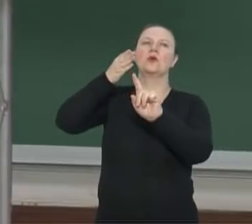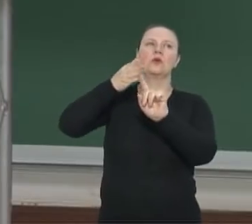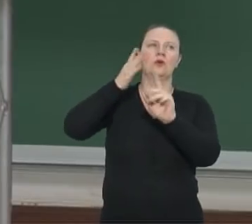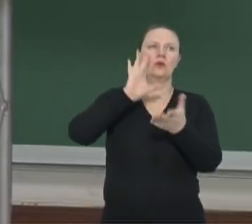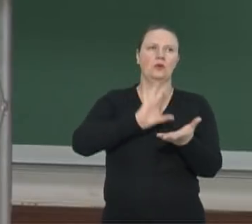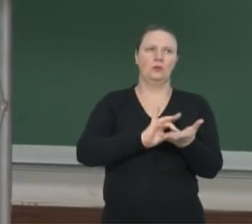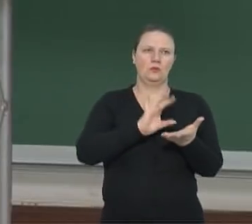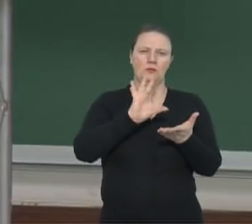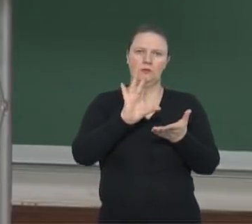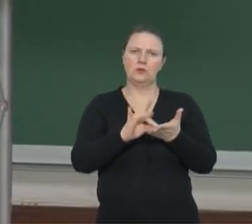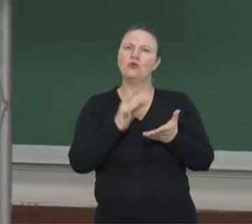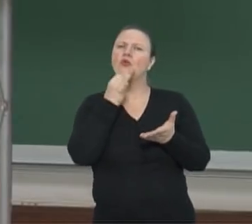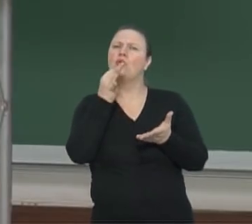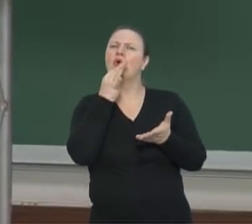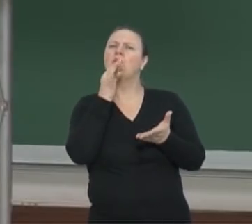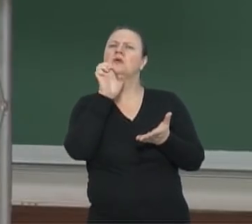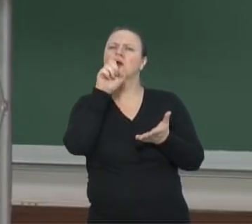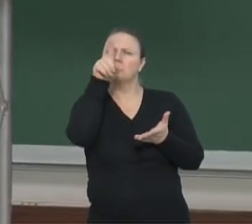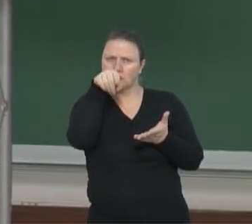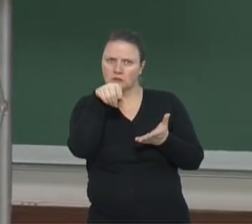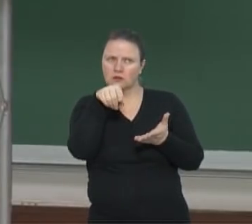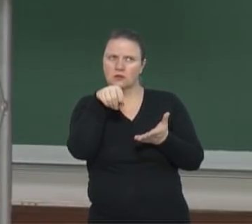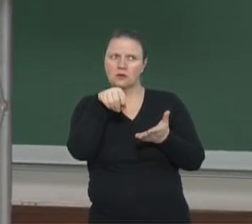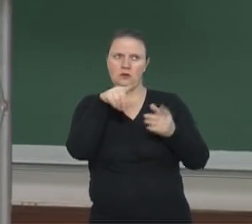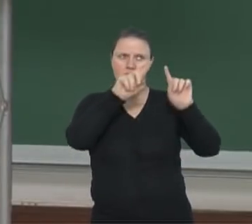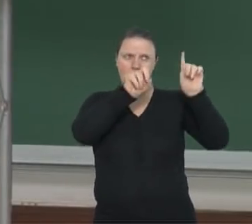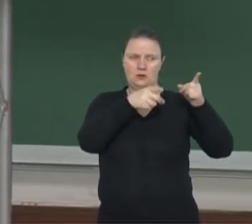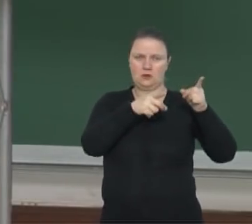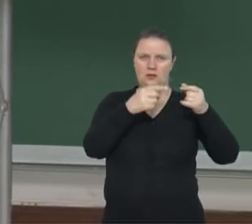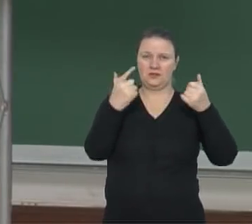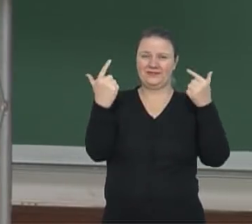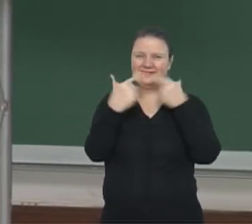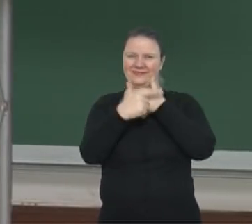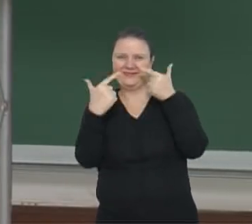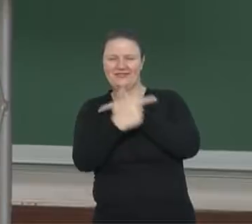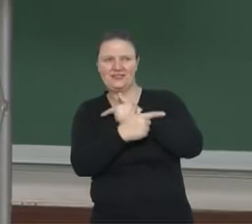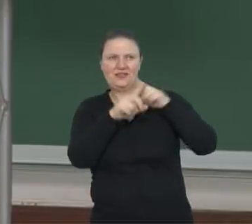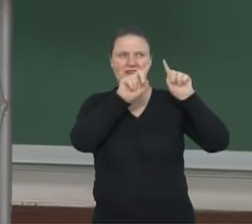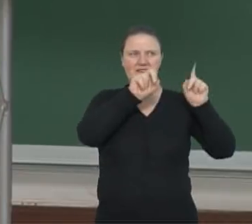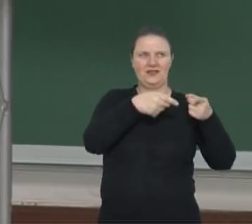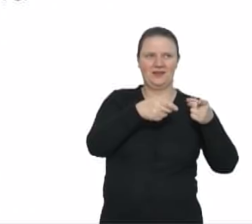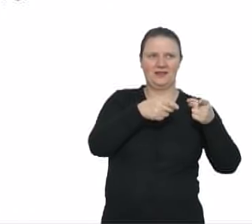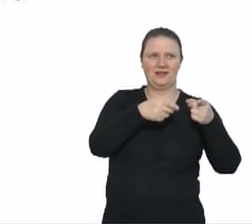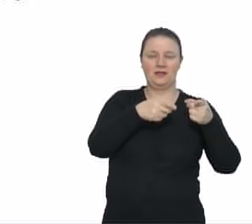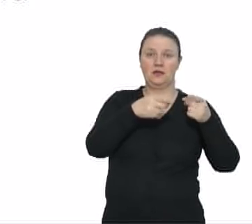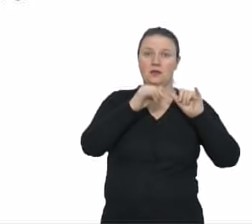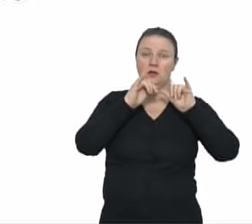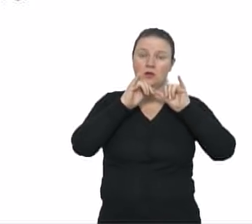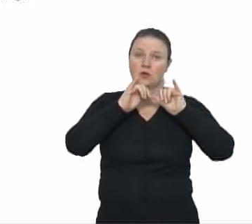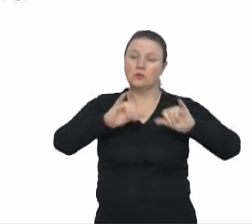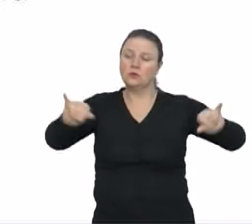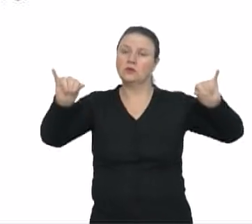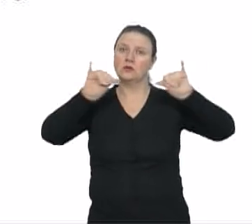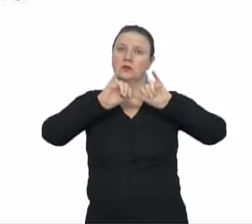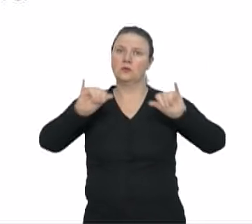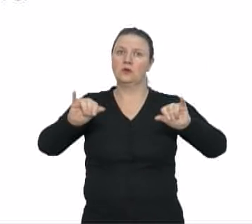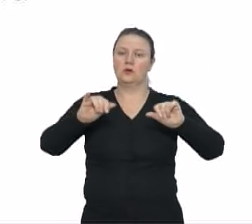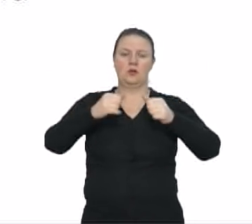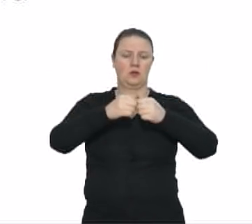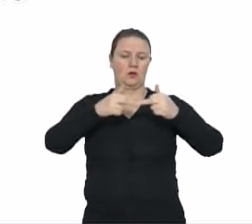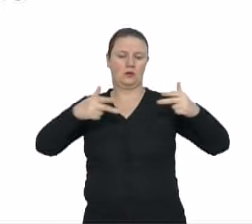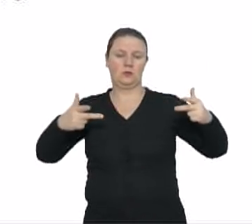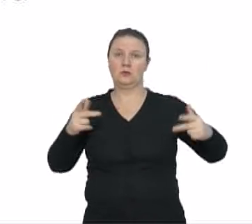artigo de opinião é entreter, divertir, informar sobre um